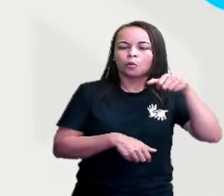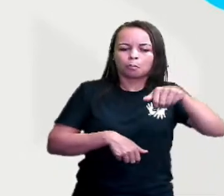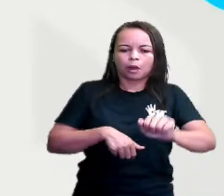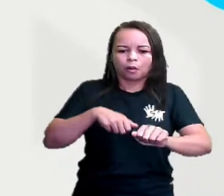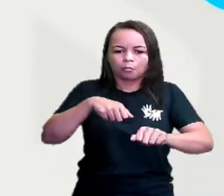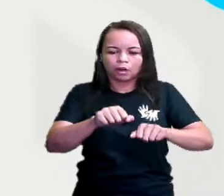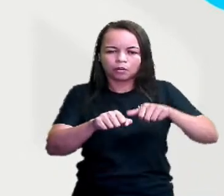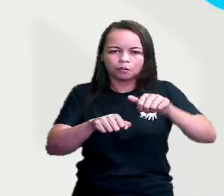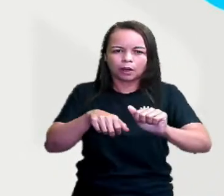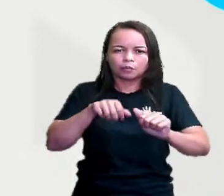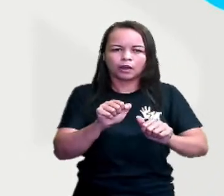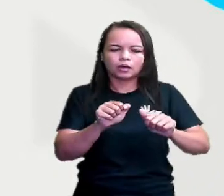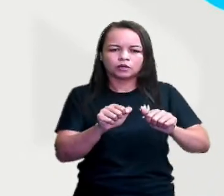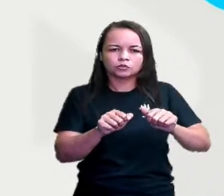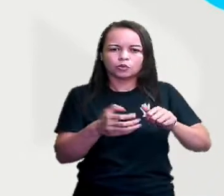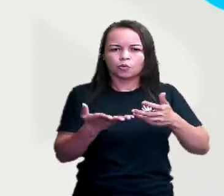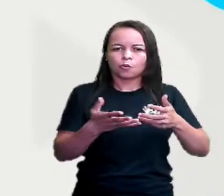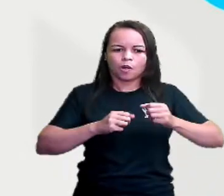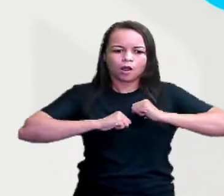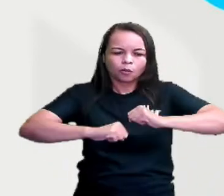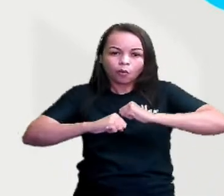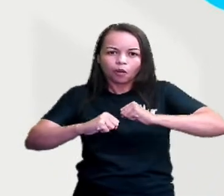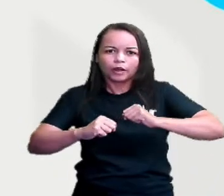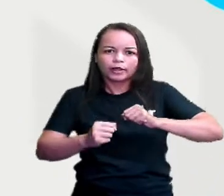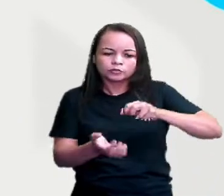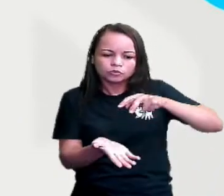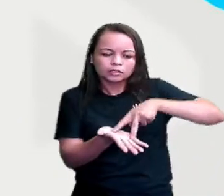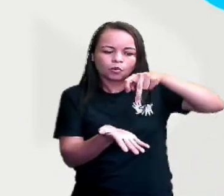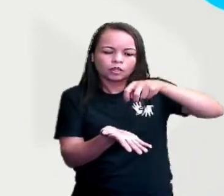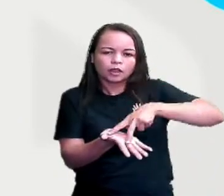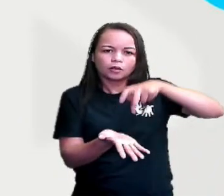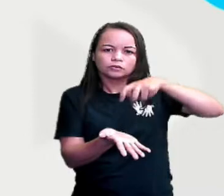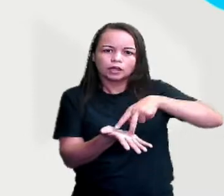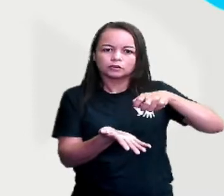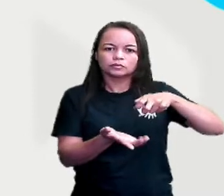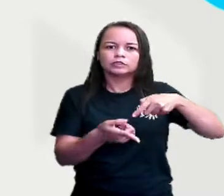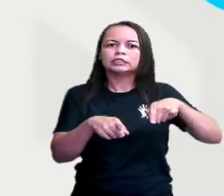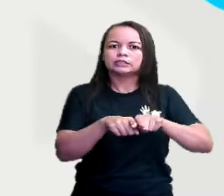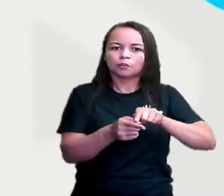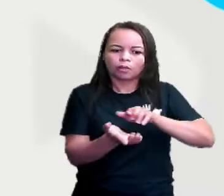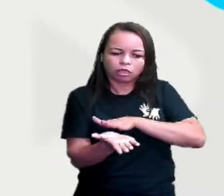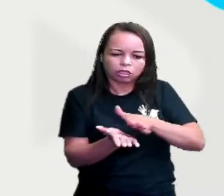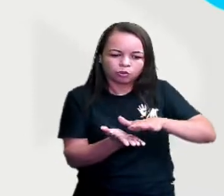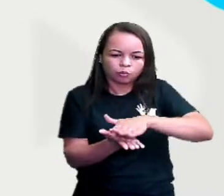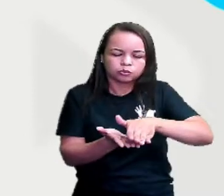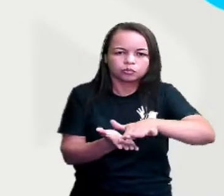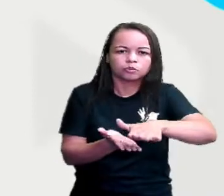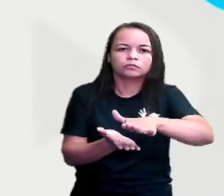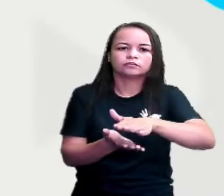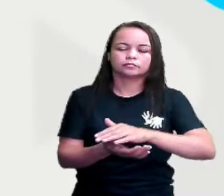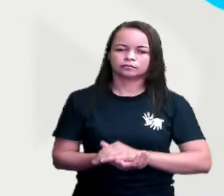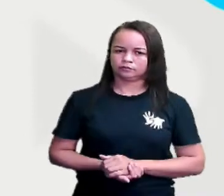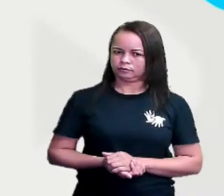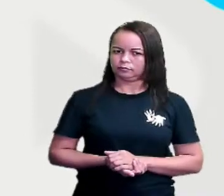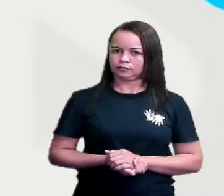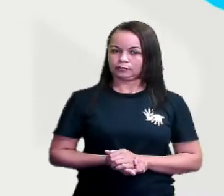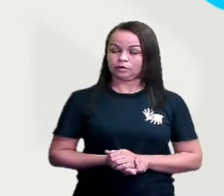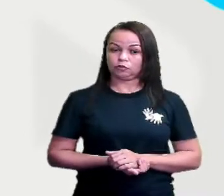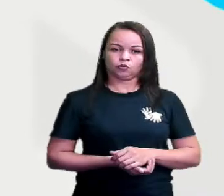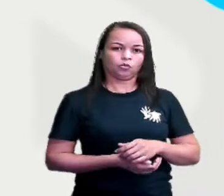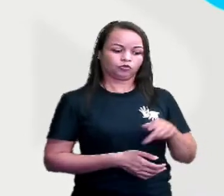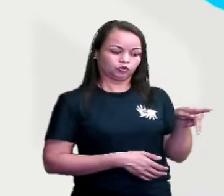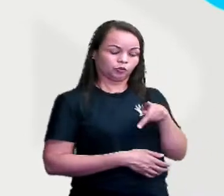correndo, outras pulando, saltando e até se arrastando. Por recomendação dos